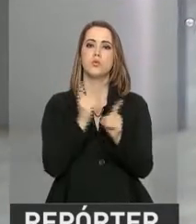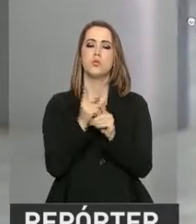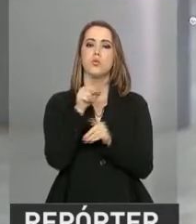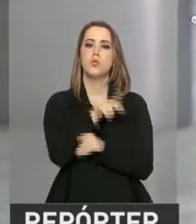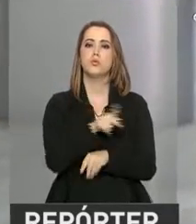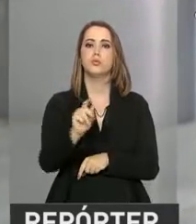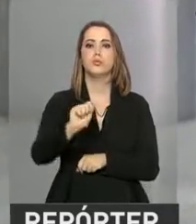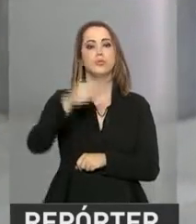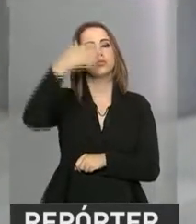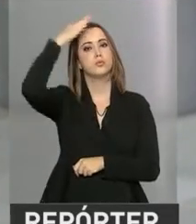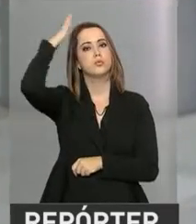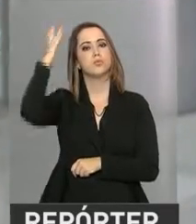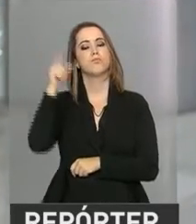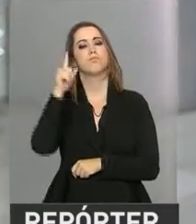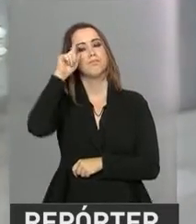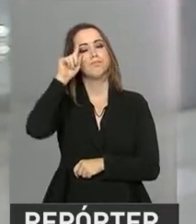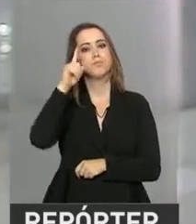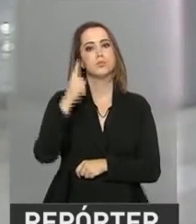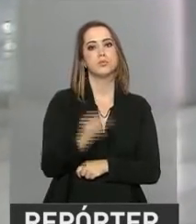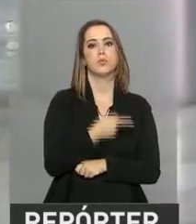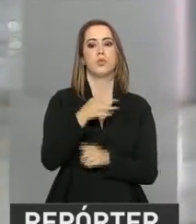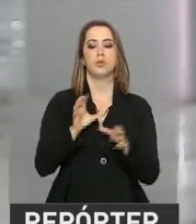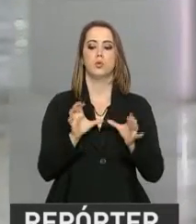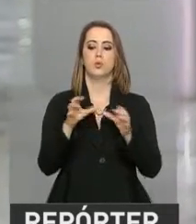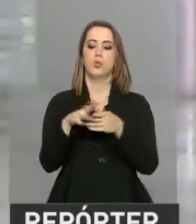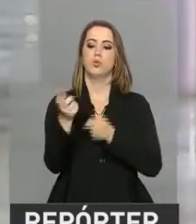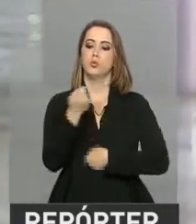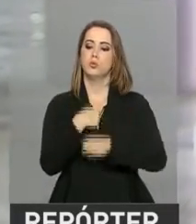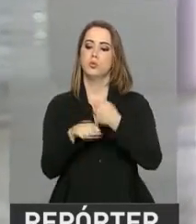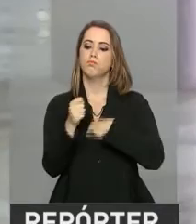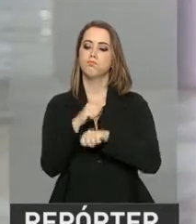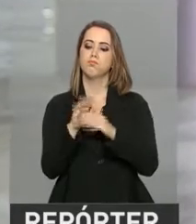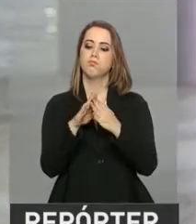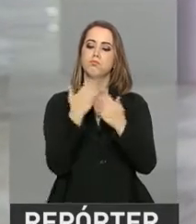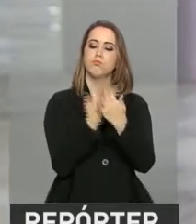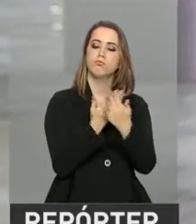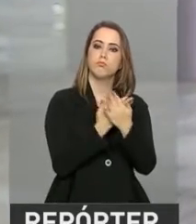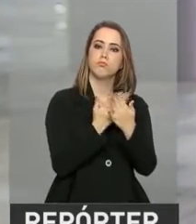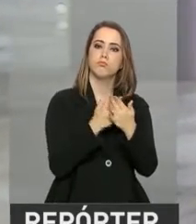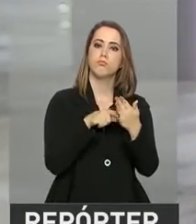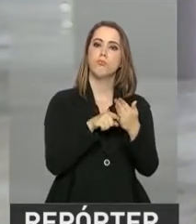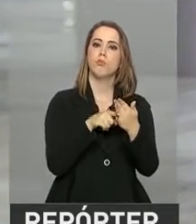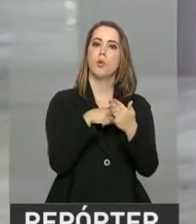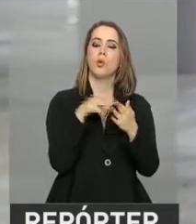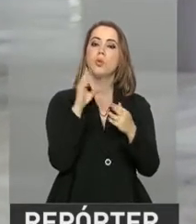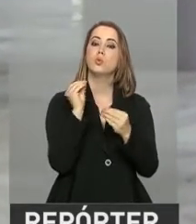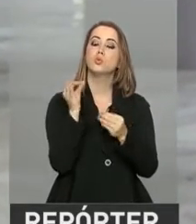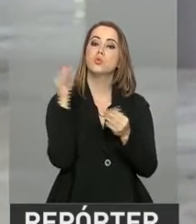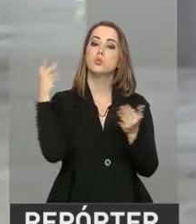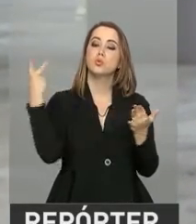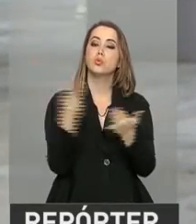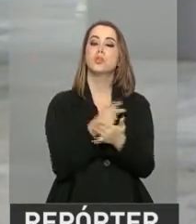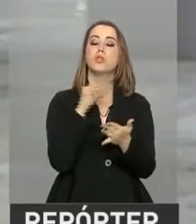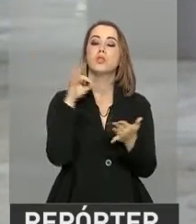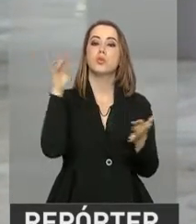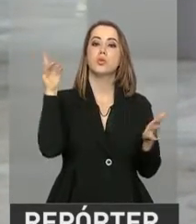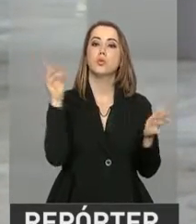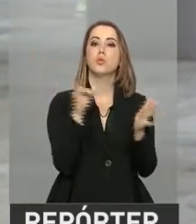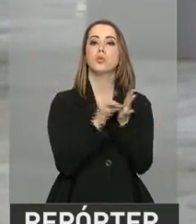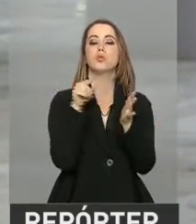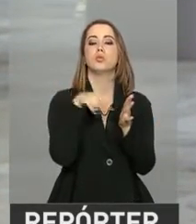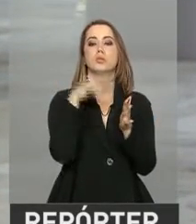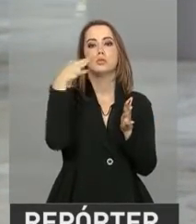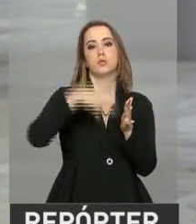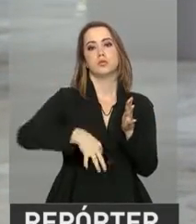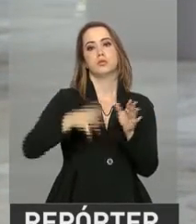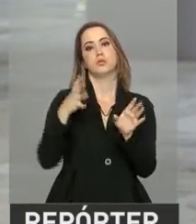exercício, Michel Temer, determinou à equipe econômica que estude a realidade orçamentária e alternativas específicas